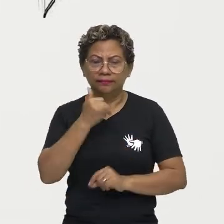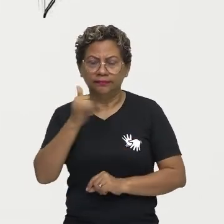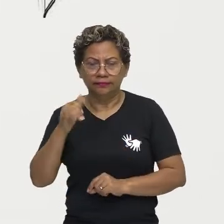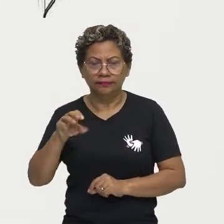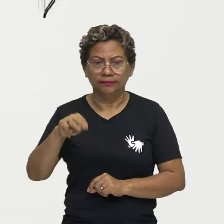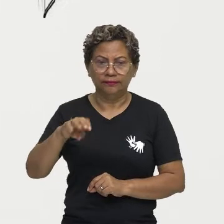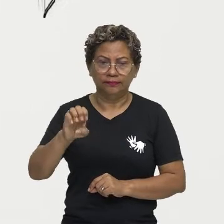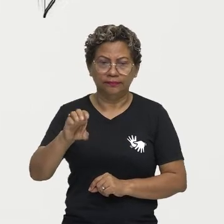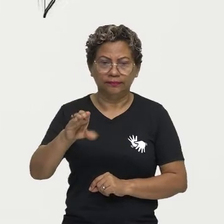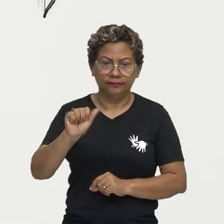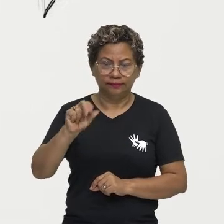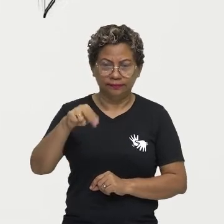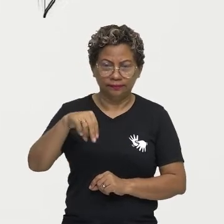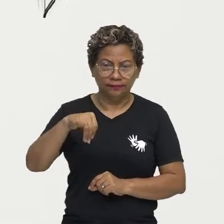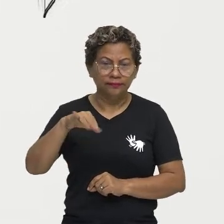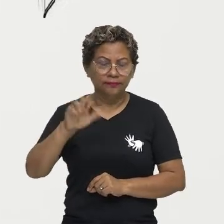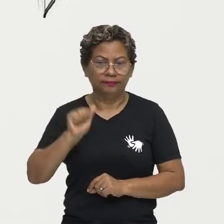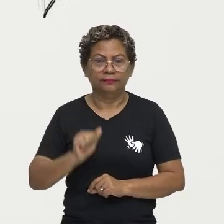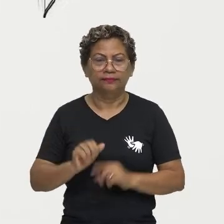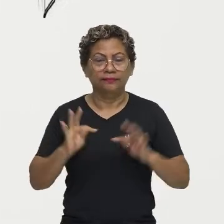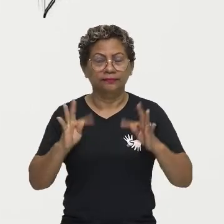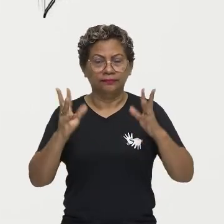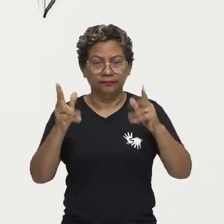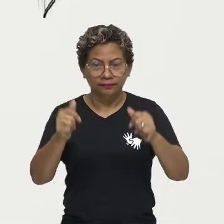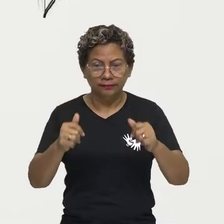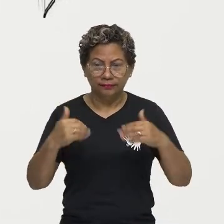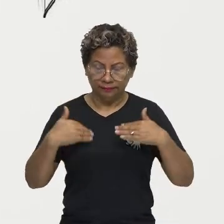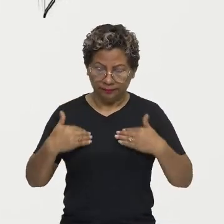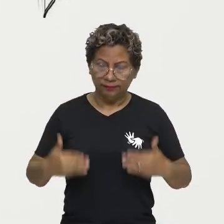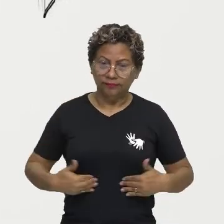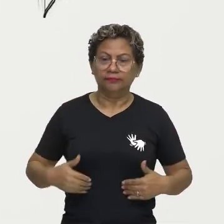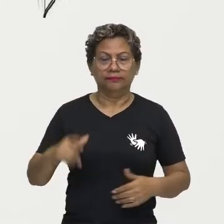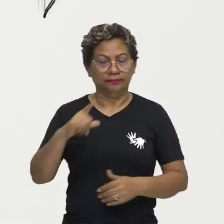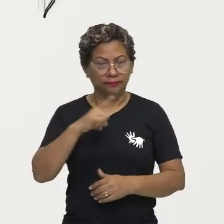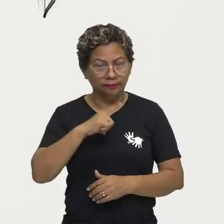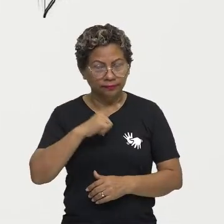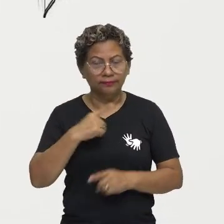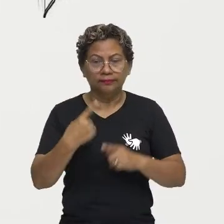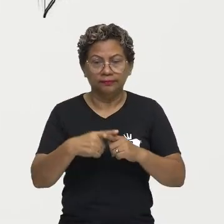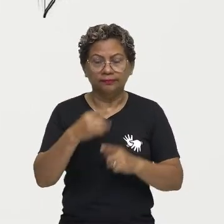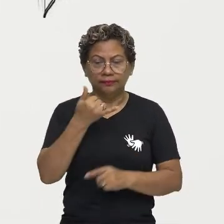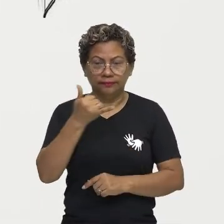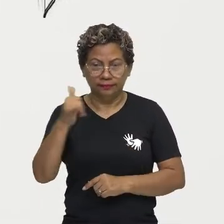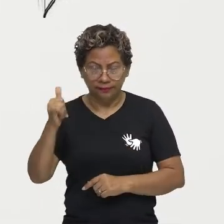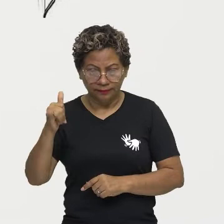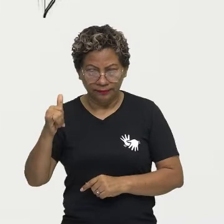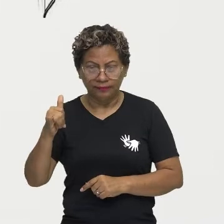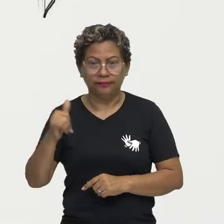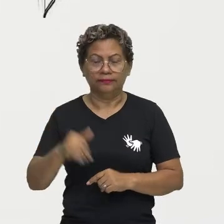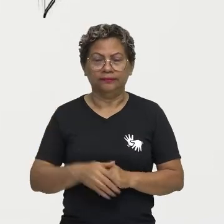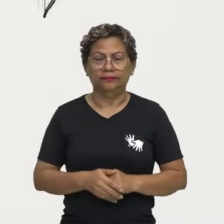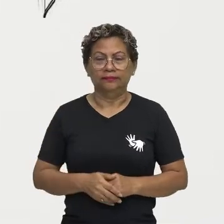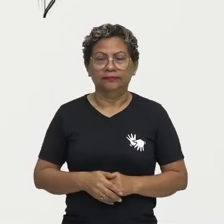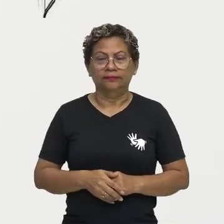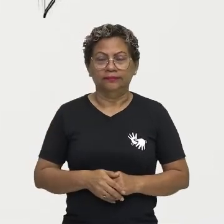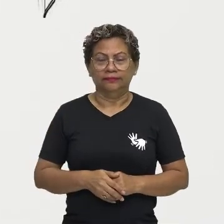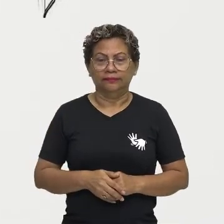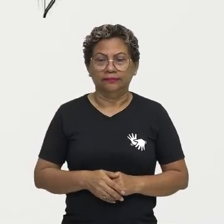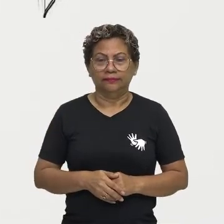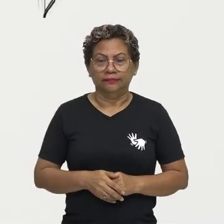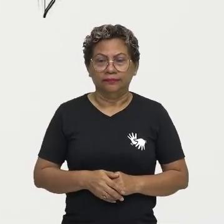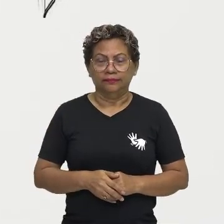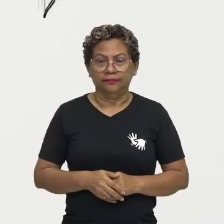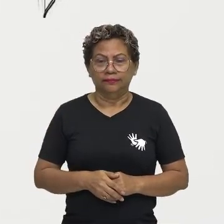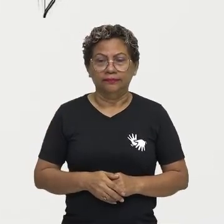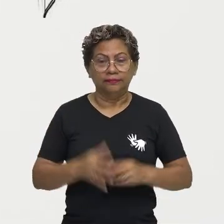que é a energia mecânica? Gente, todo corpo tem energia mecânica. Porque a energia mecânica, ela é interpretada como a